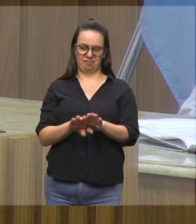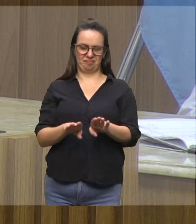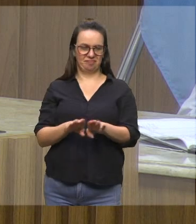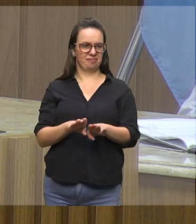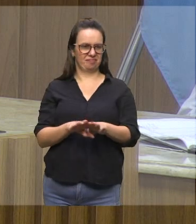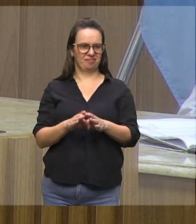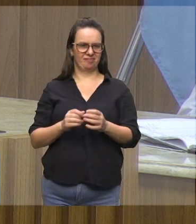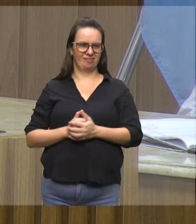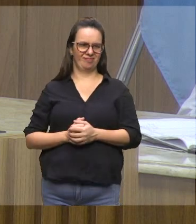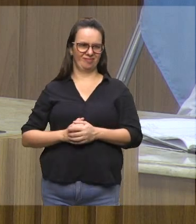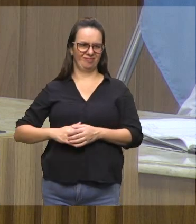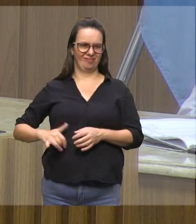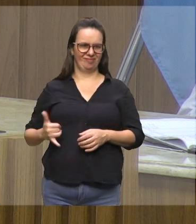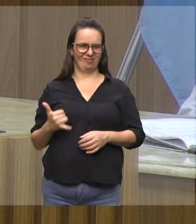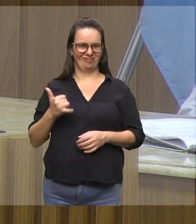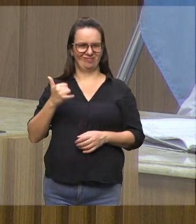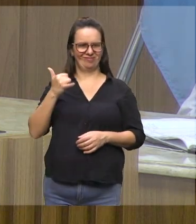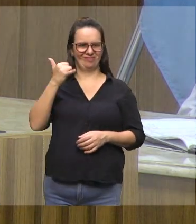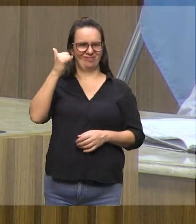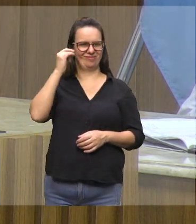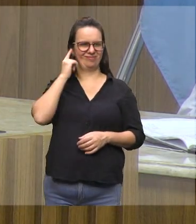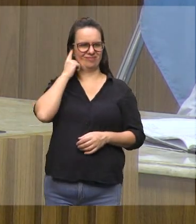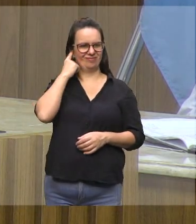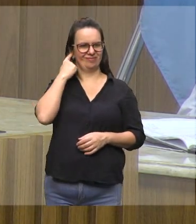É com muito orgulho